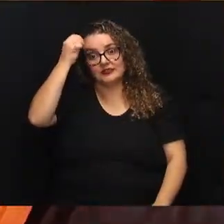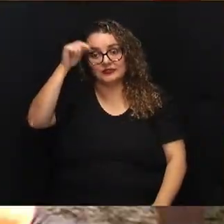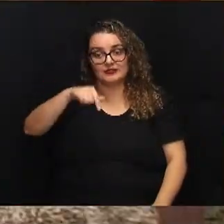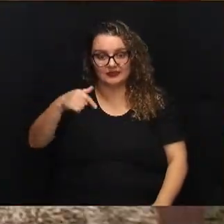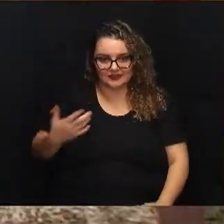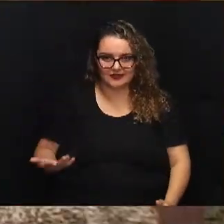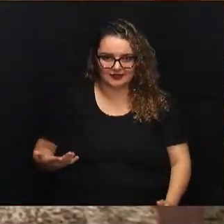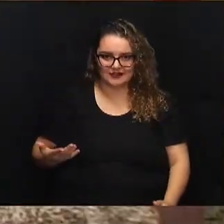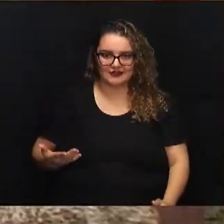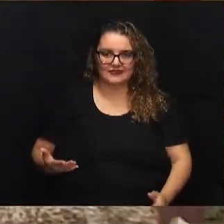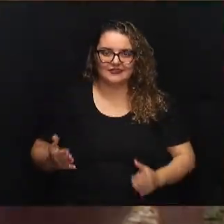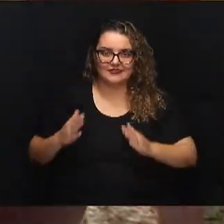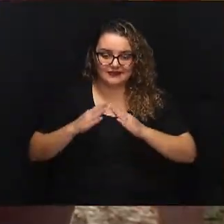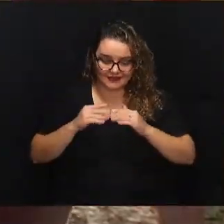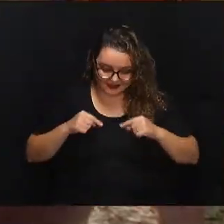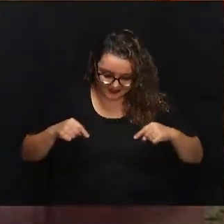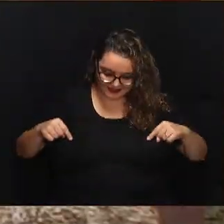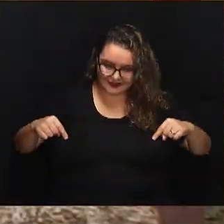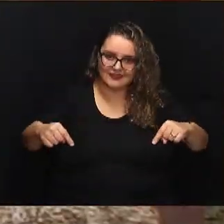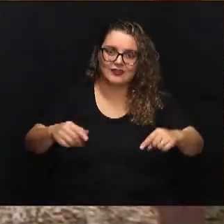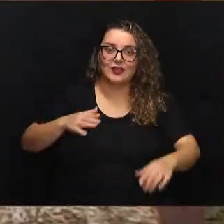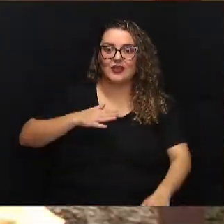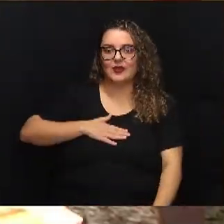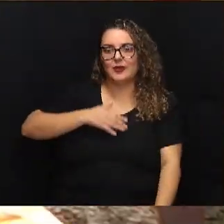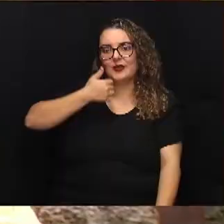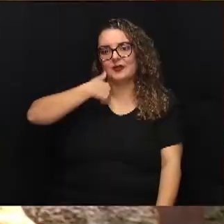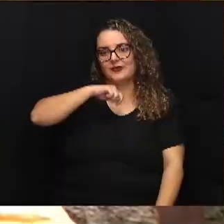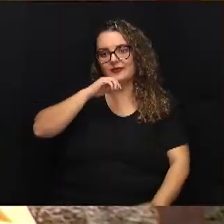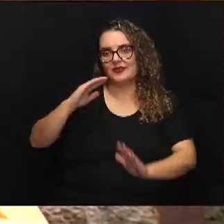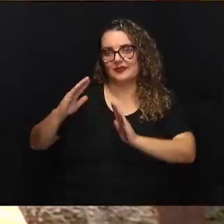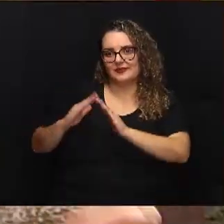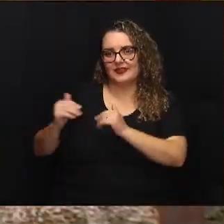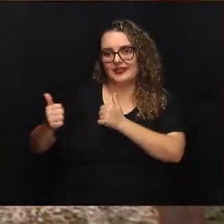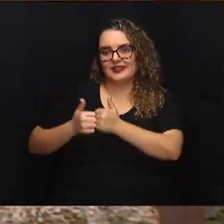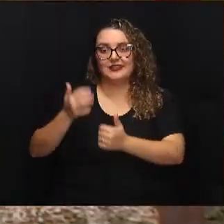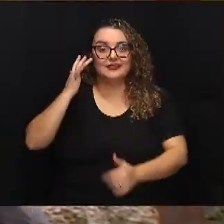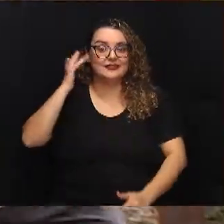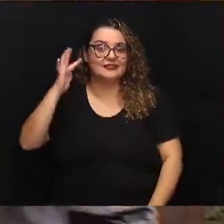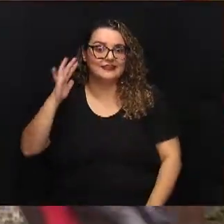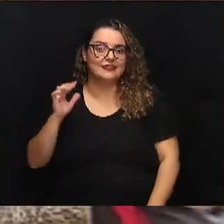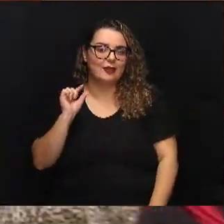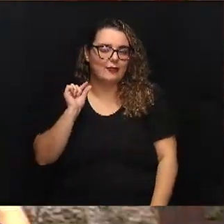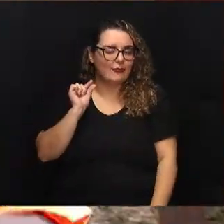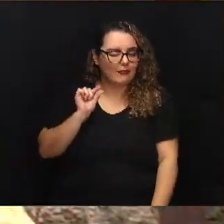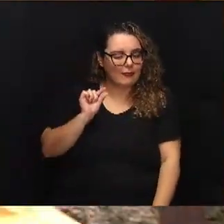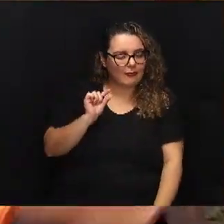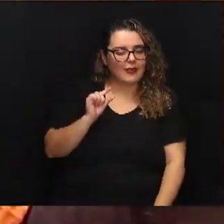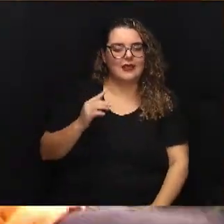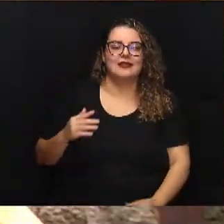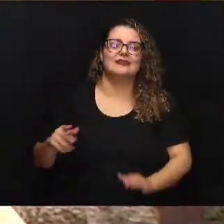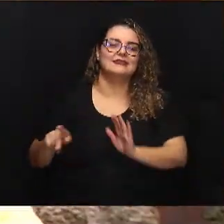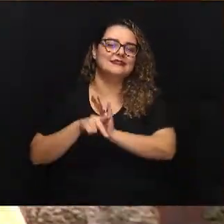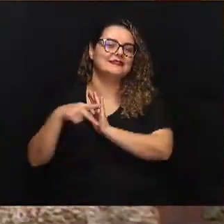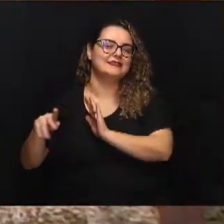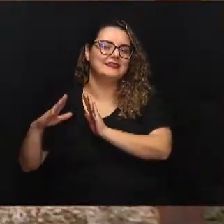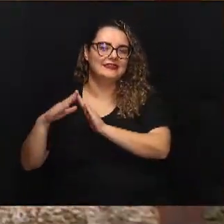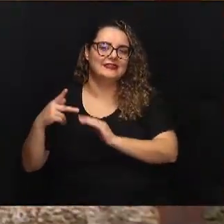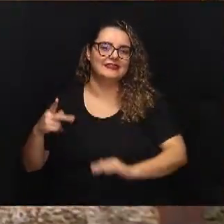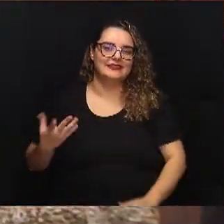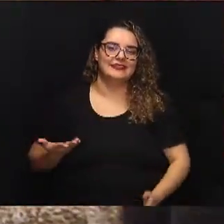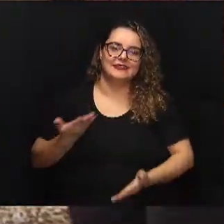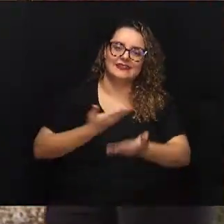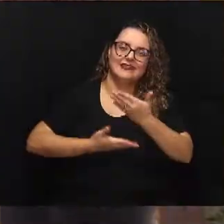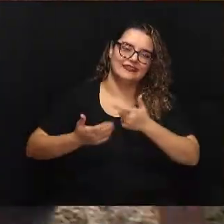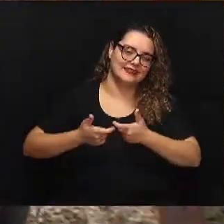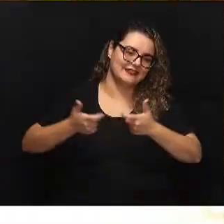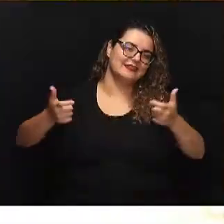quintal alastrado da casa dela, que minha mãe mora aqui perto, né, imaginar que aqui é uma partezinha do quintal dela, agora compartilhada em grande